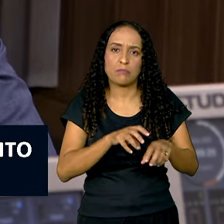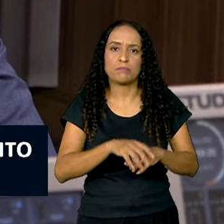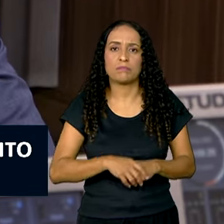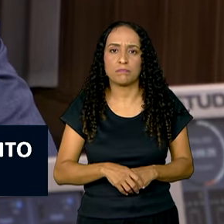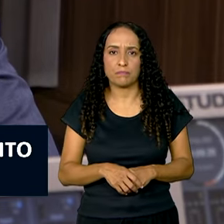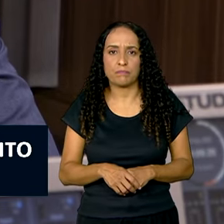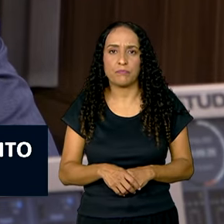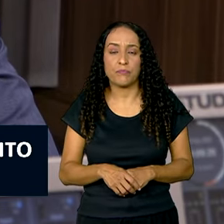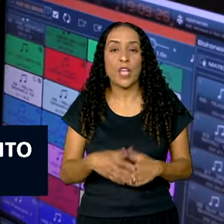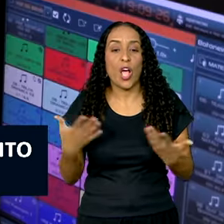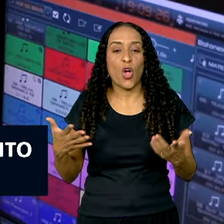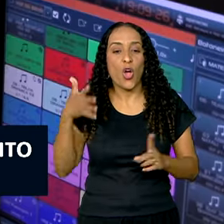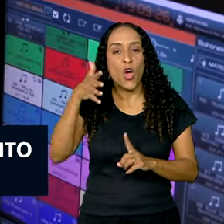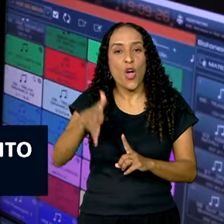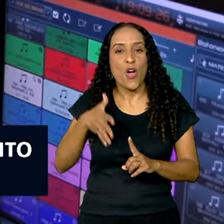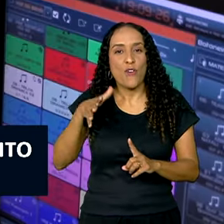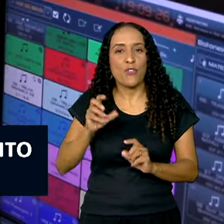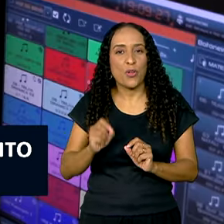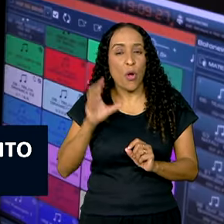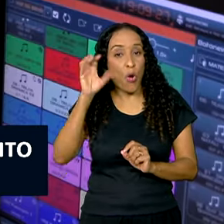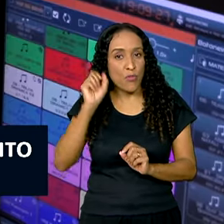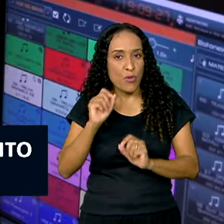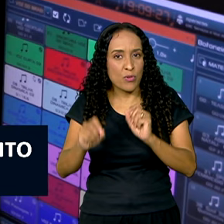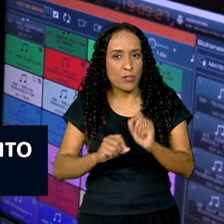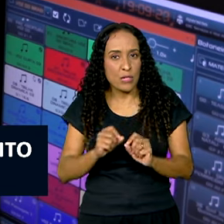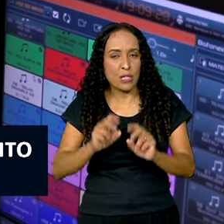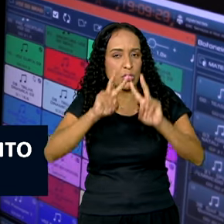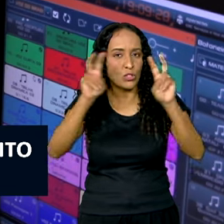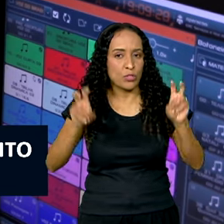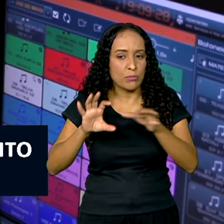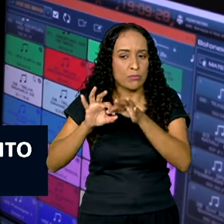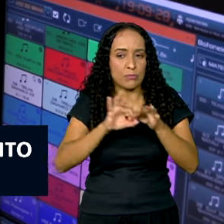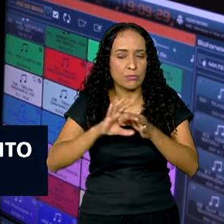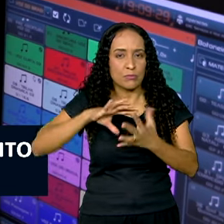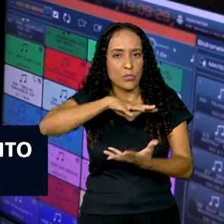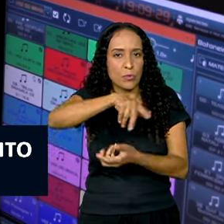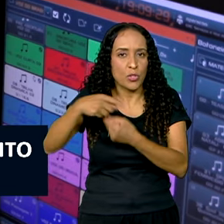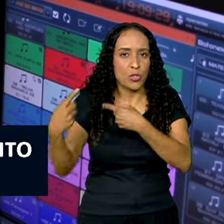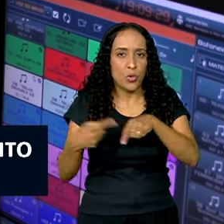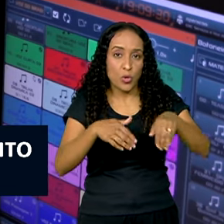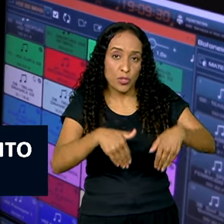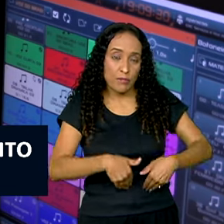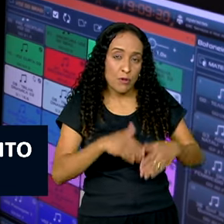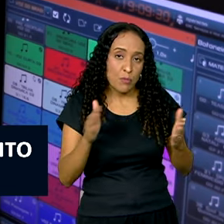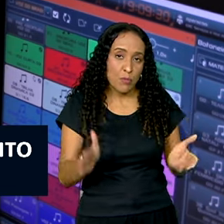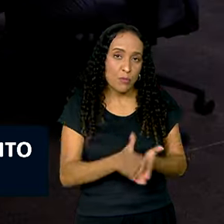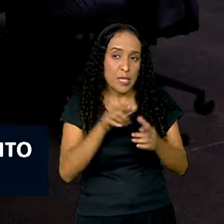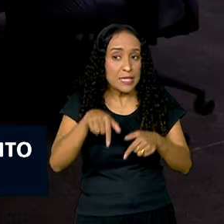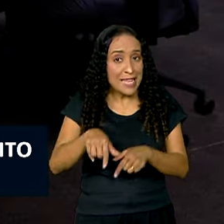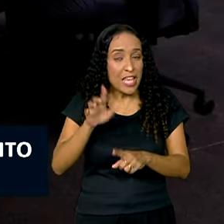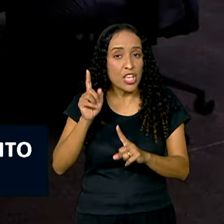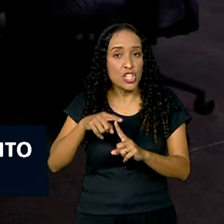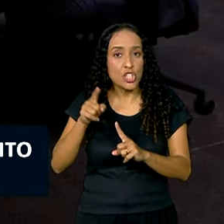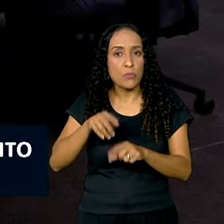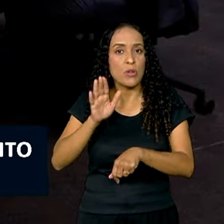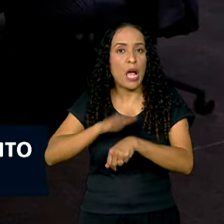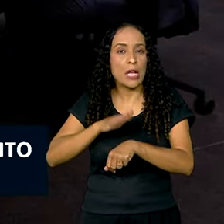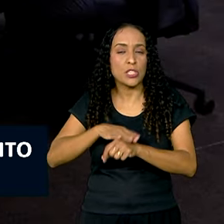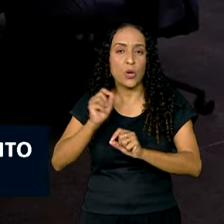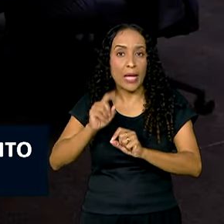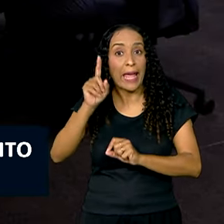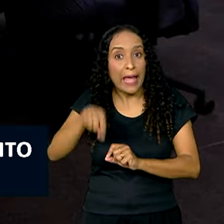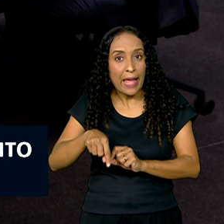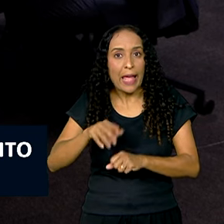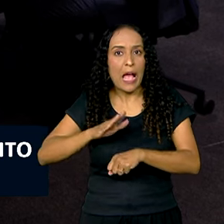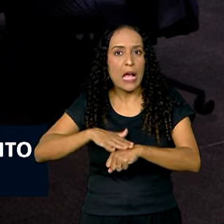a gente ouviu agora a pouco né secretário sobre a aliança Global contra a fome e a pobreza esse tipo de ação é o